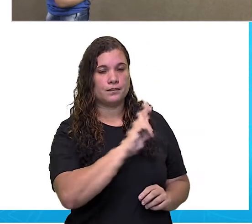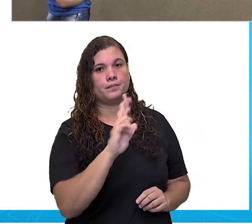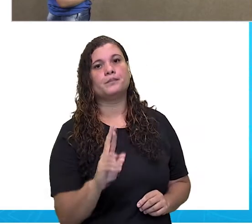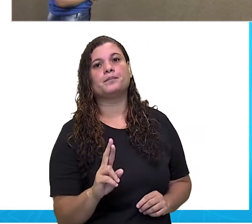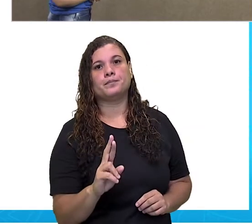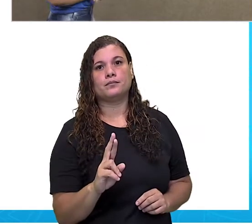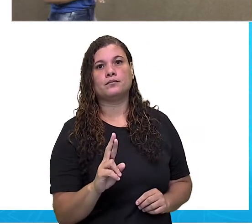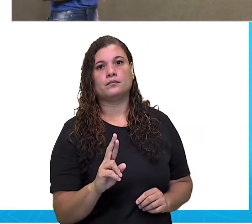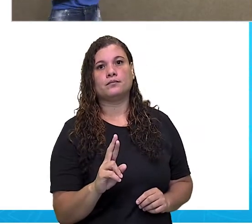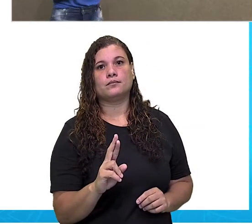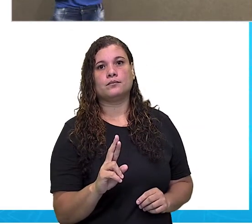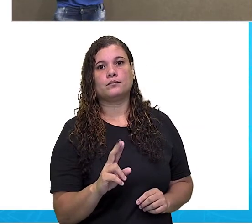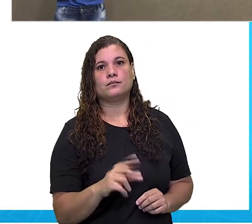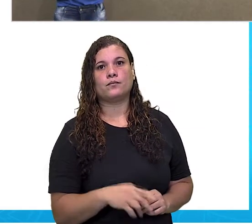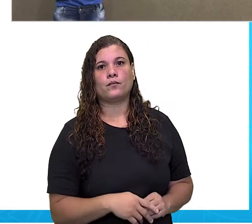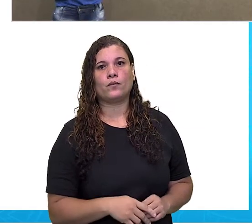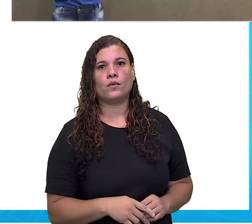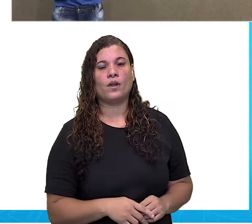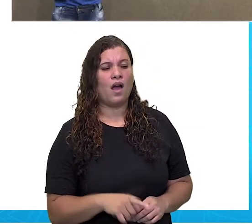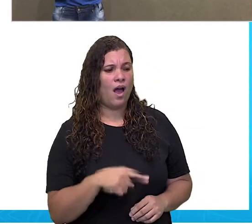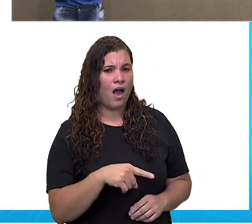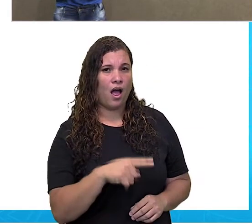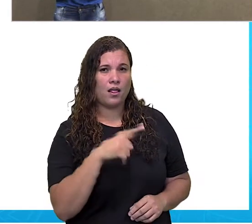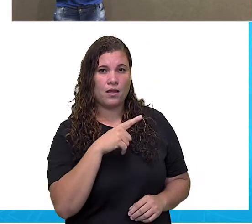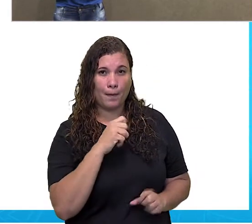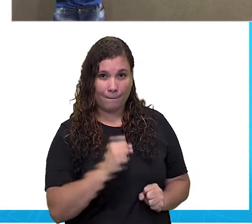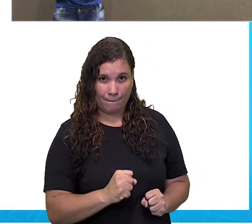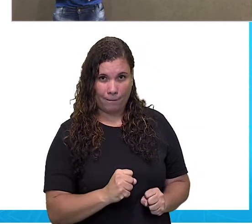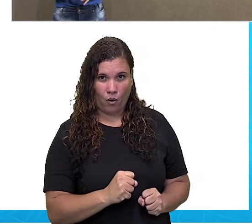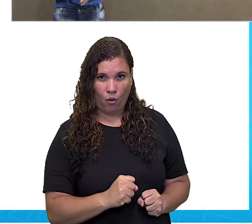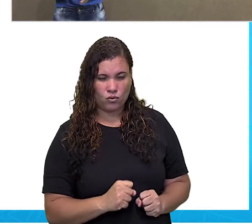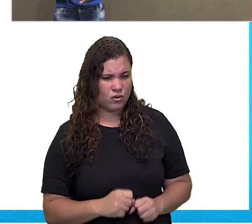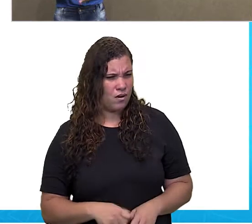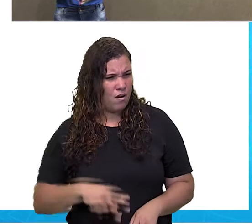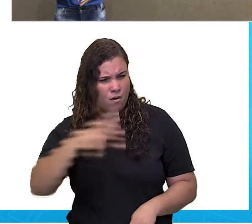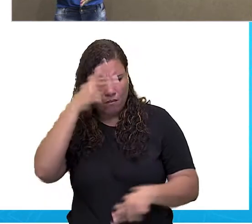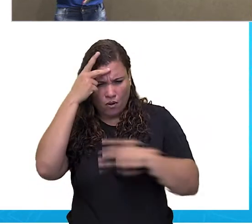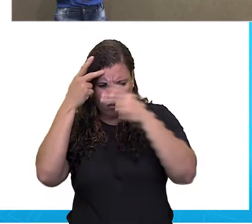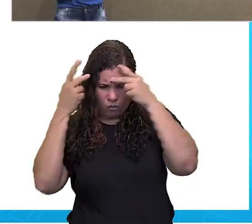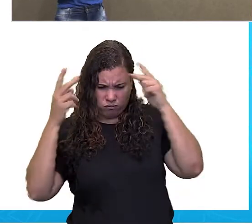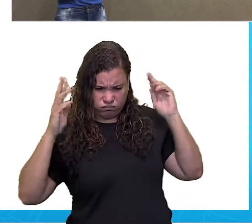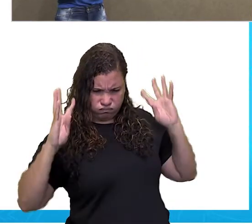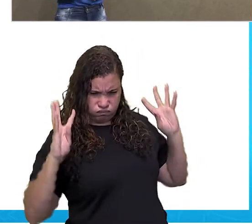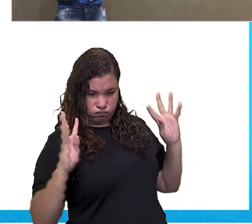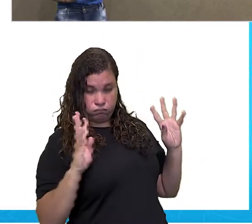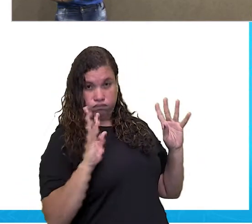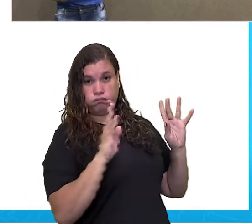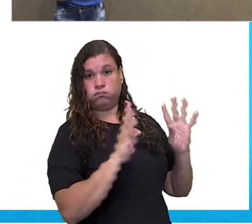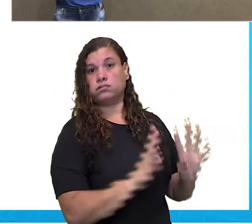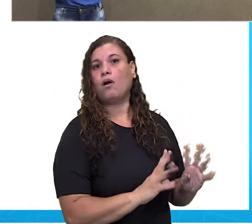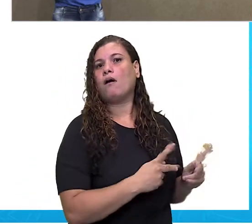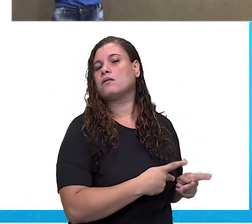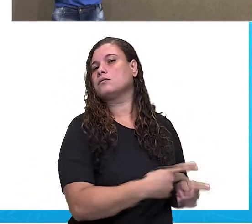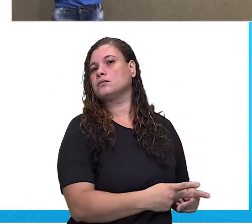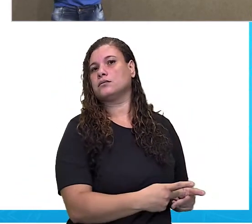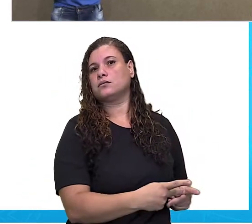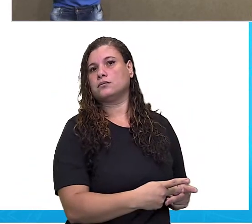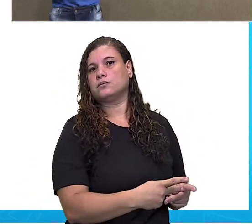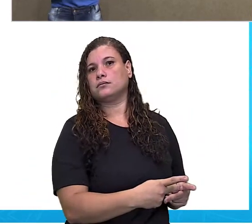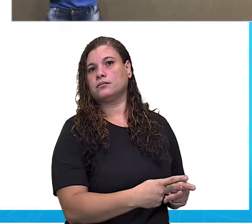comporta inúmeras pessoas de uma vez. Então tem infraestrutura, tem estacionamento,